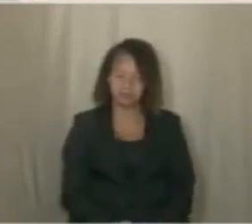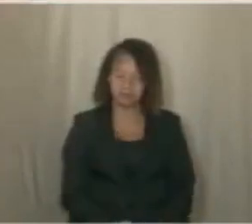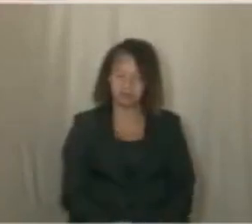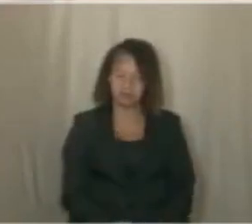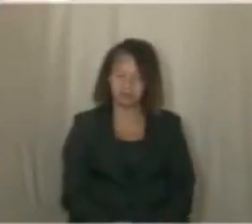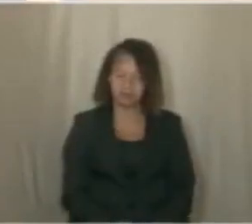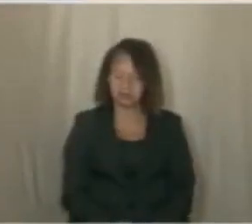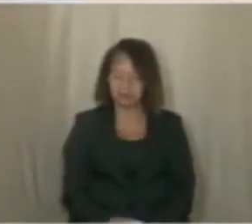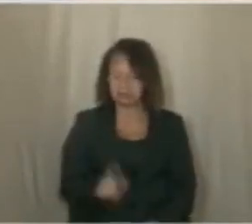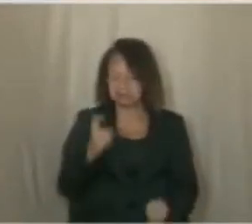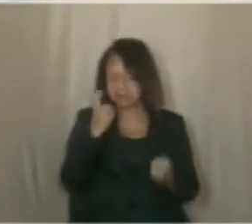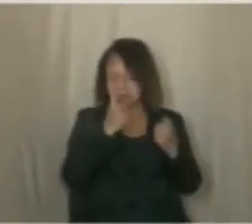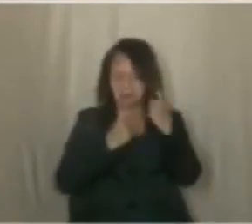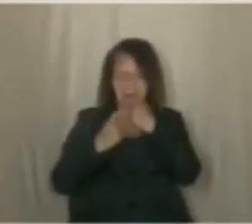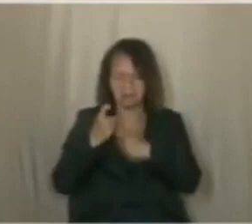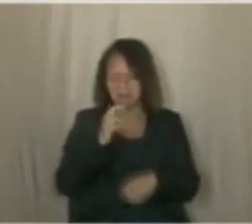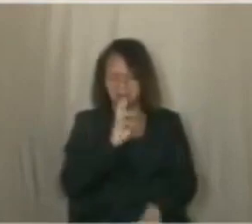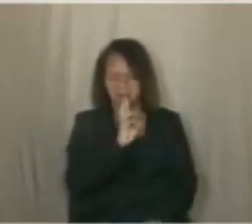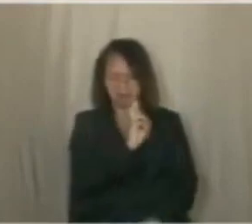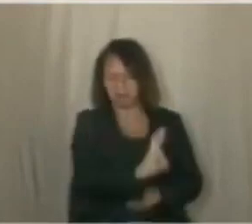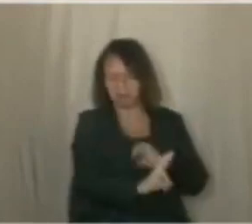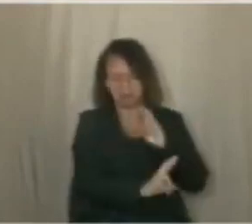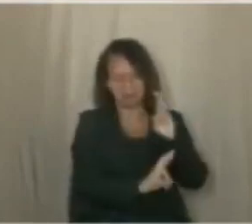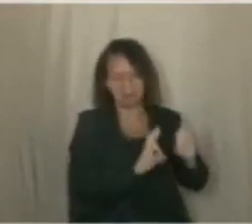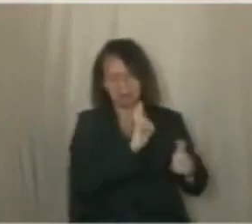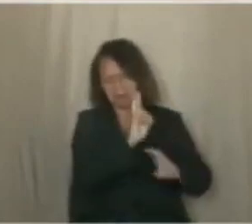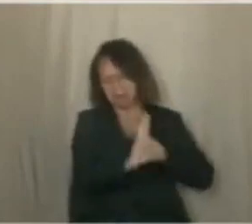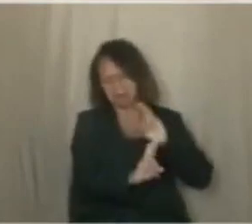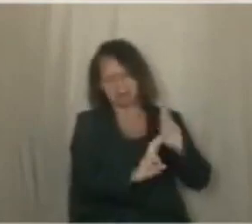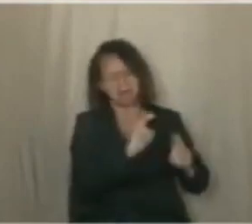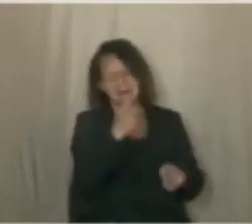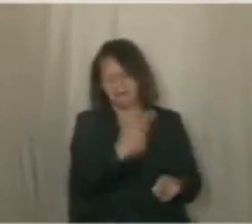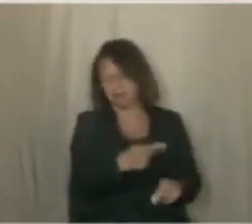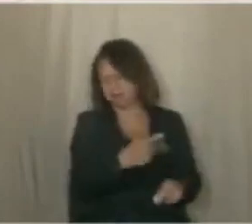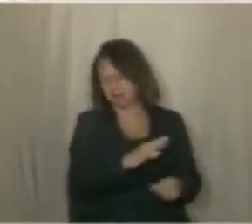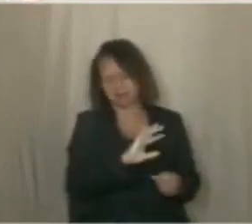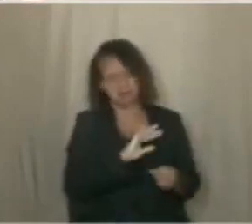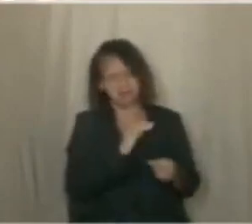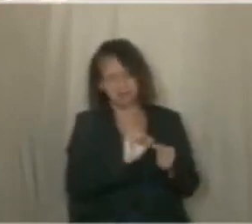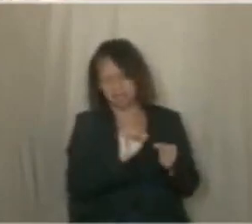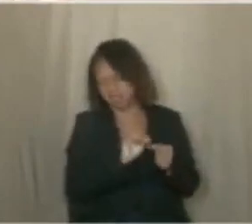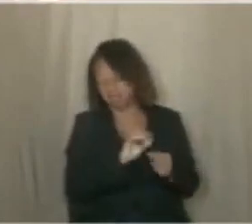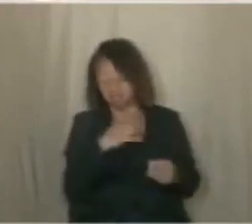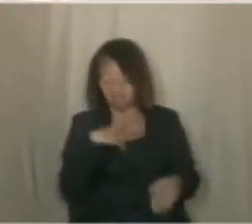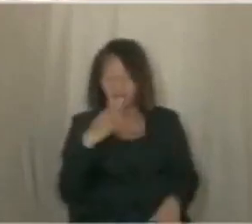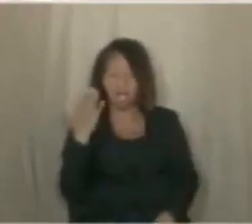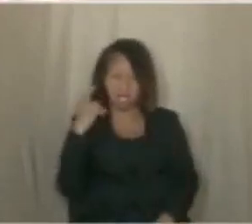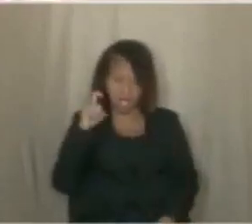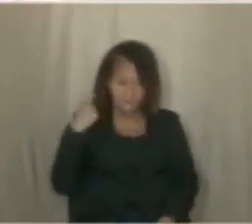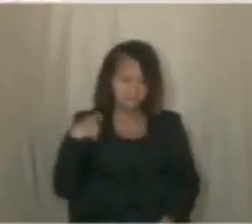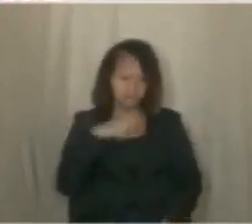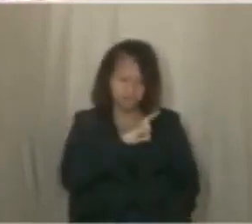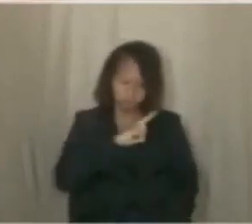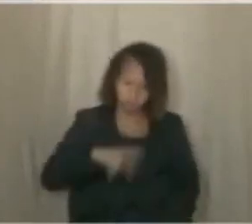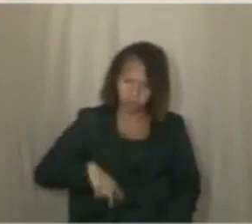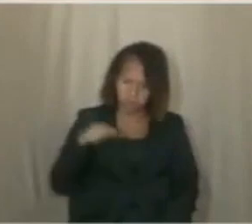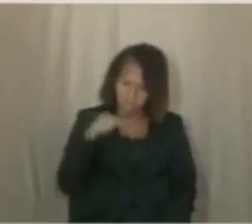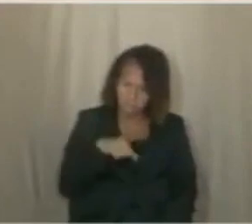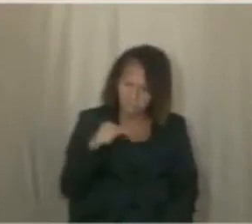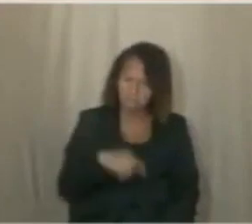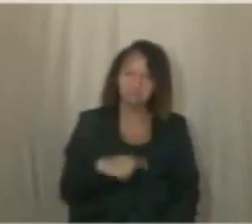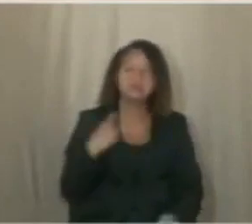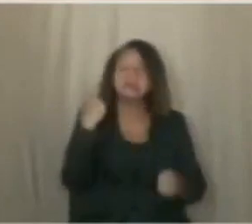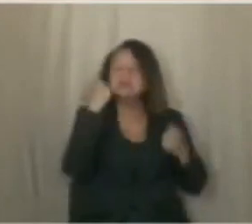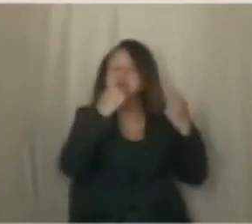que não se preocupa em responder aos pedidos de informação dessa Câmara Municipal, da qual ela já foi vereadora, que não